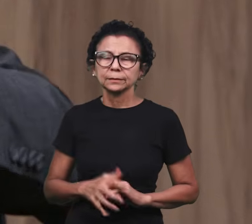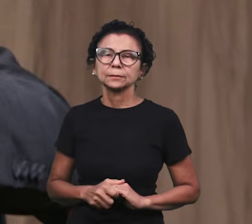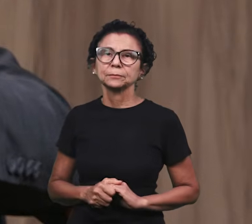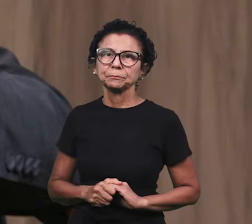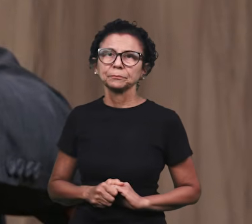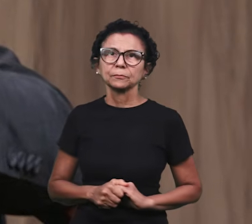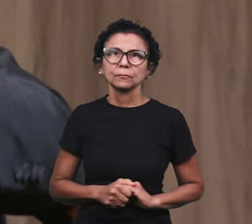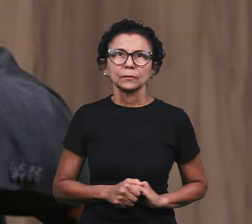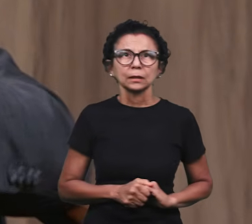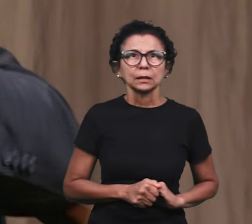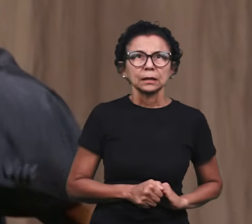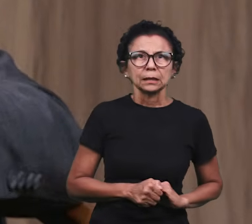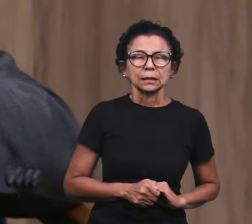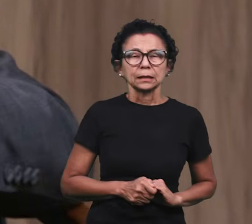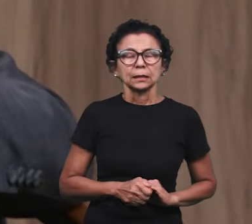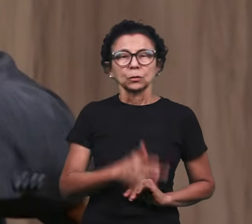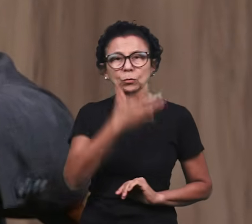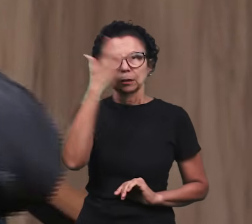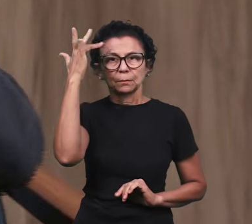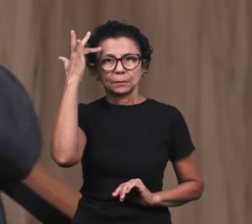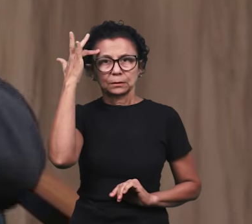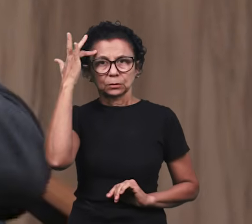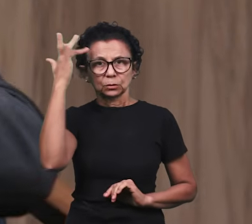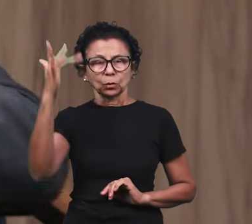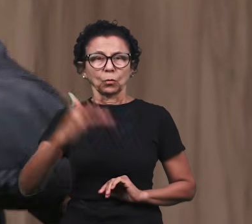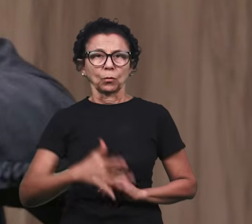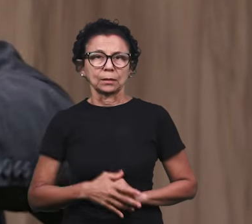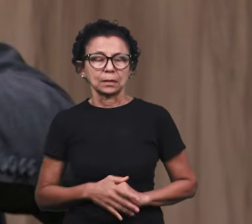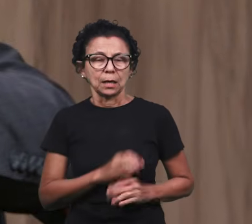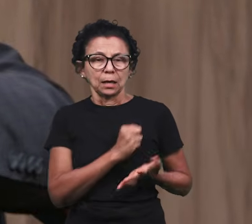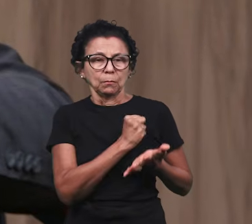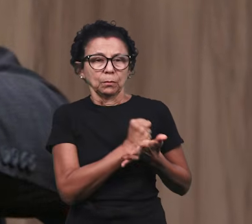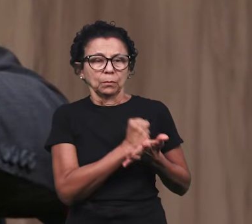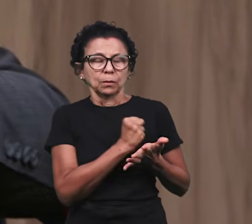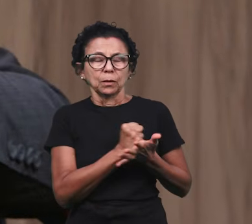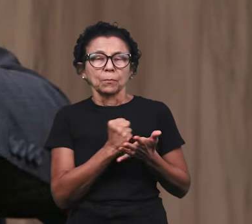E as paradas em que o paciente sai com todas as funções